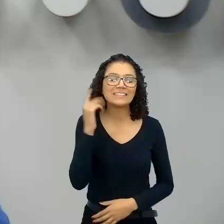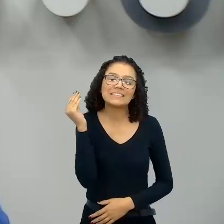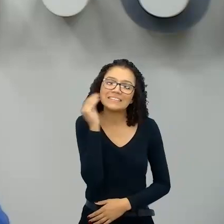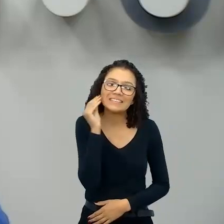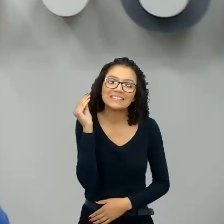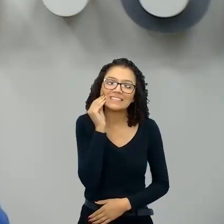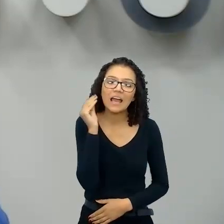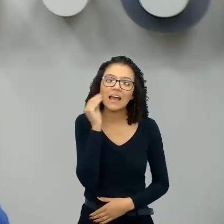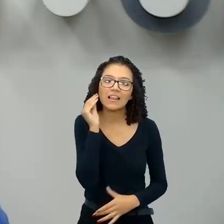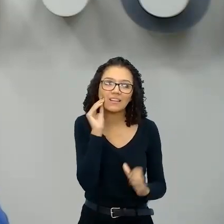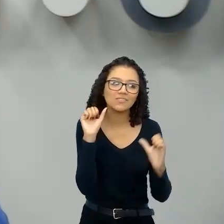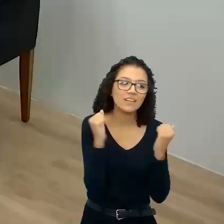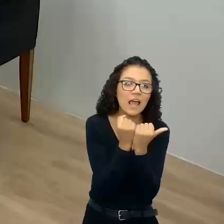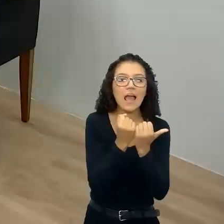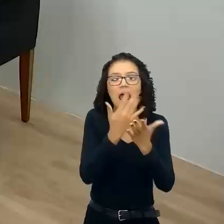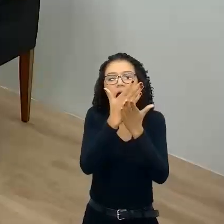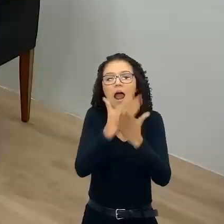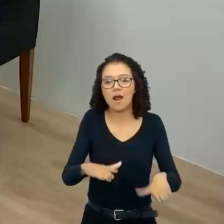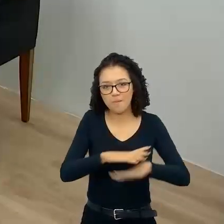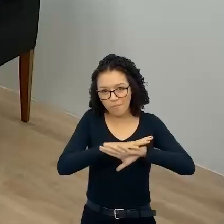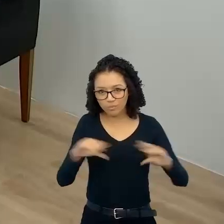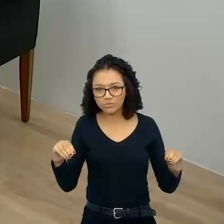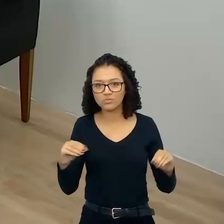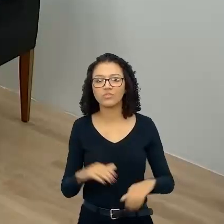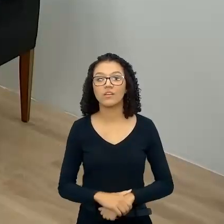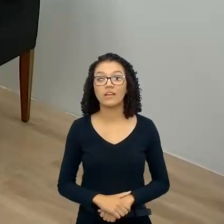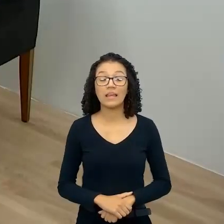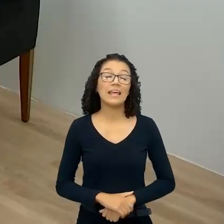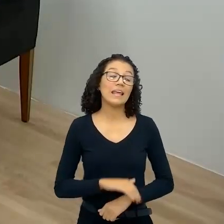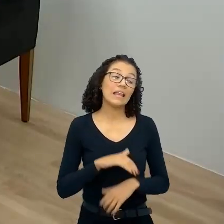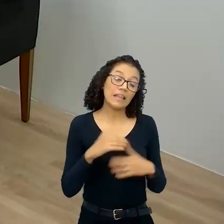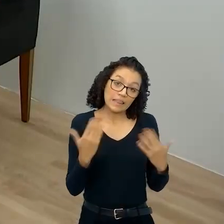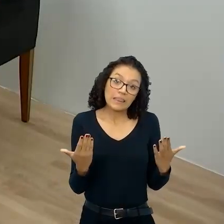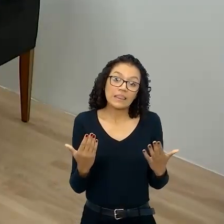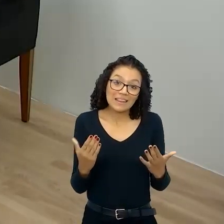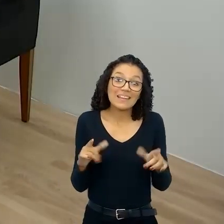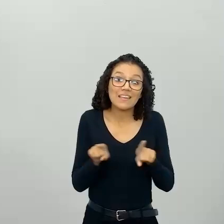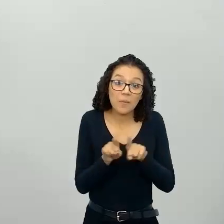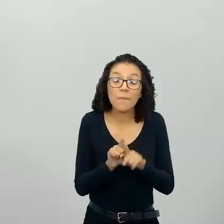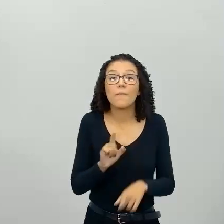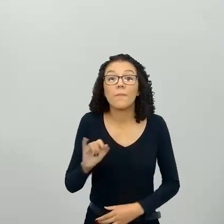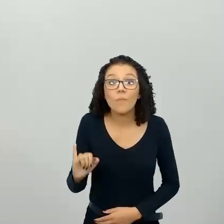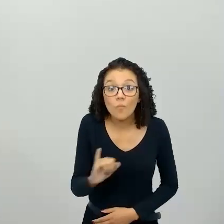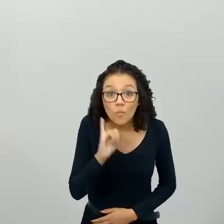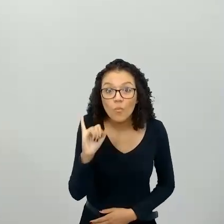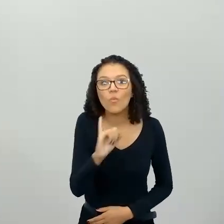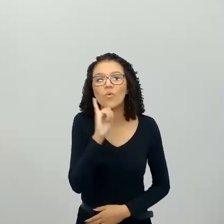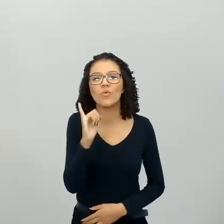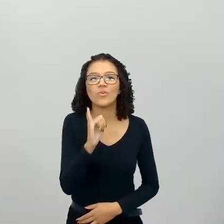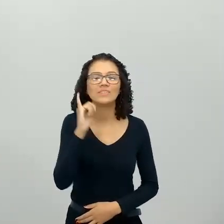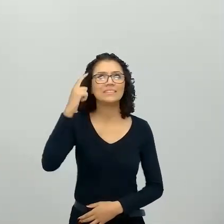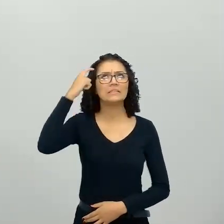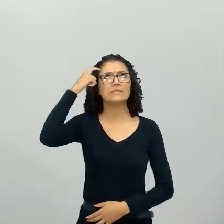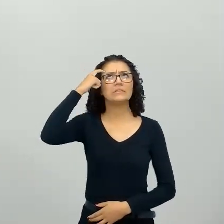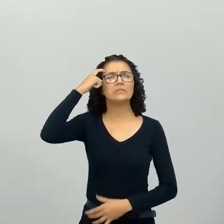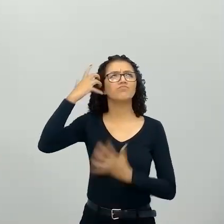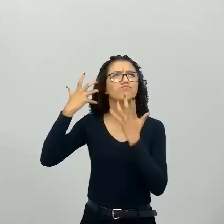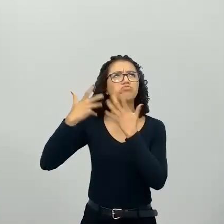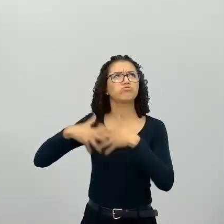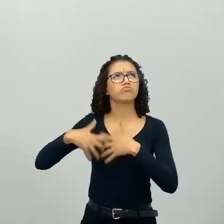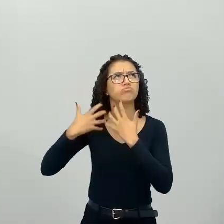poder combater. É importante a gente colocar, né, nesses tipos de violência, a necessidade de se pensar